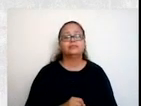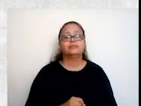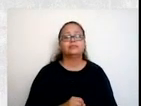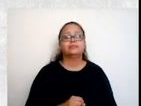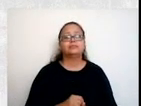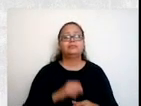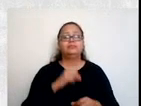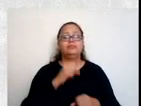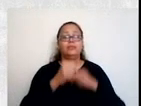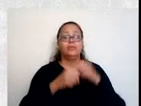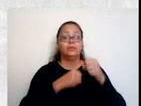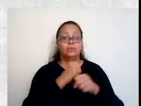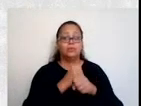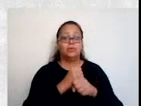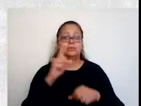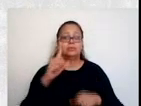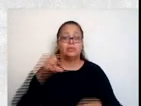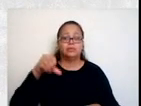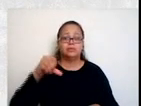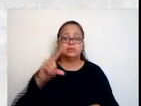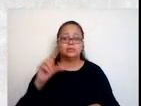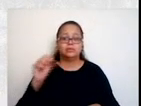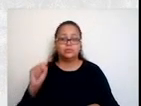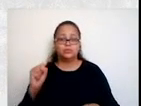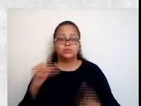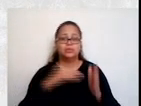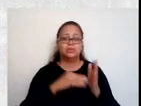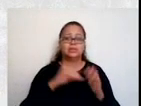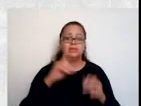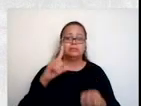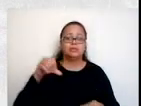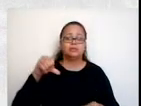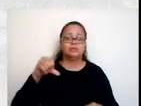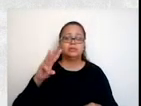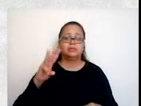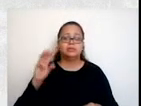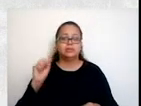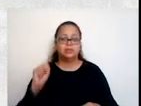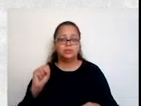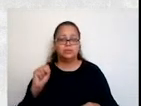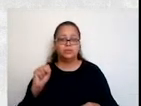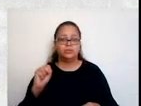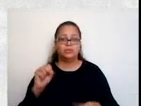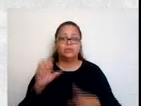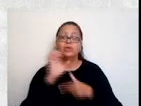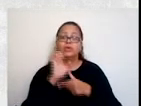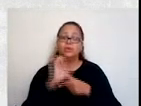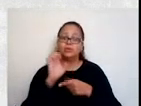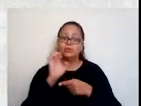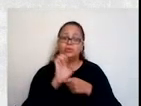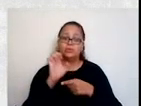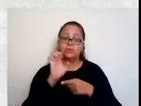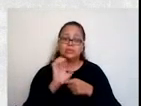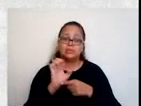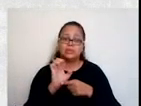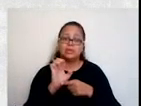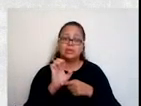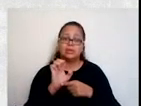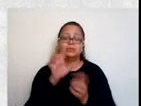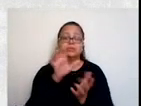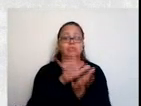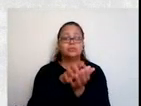1938. Na região no interior do estado de Pernambuco. Os grandes